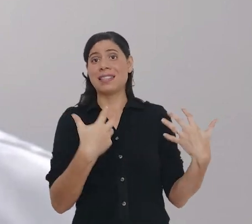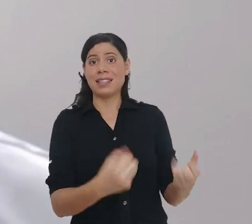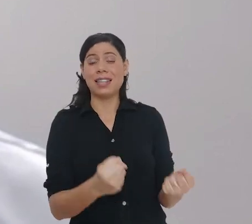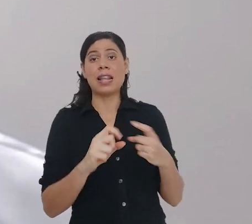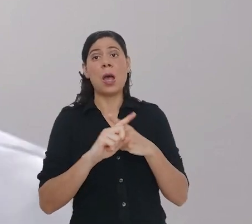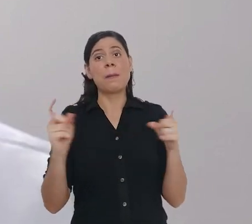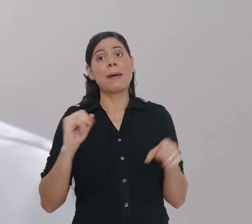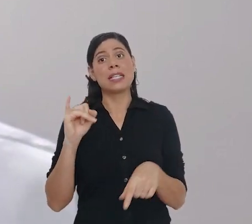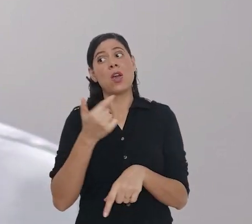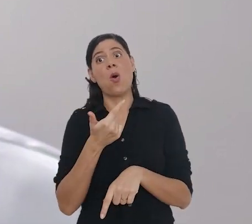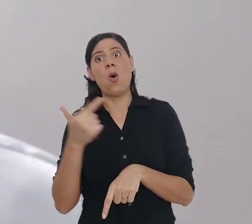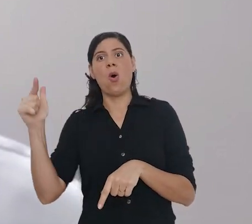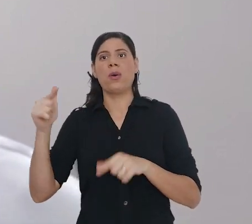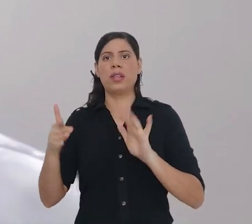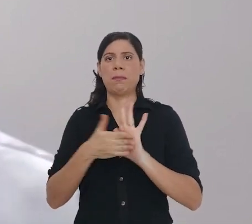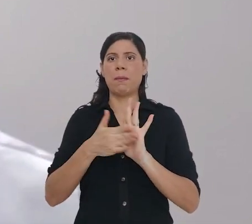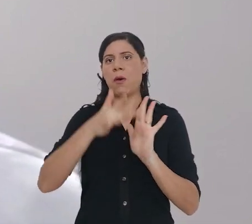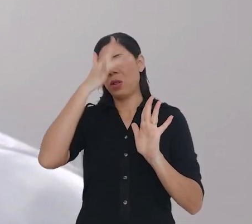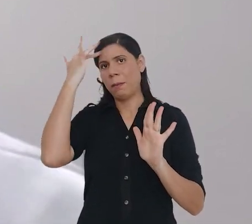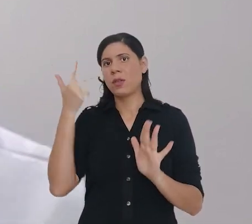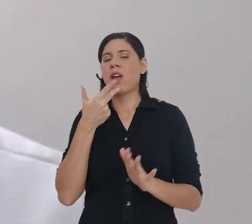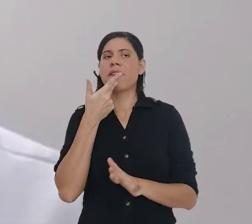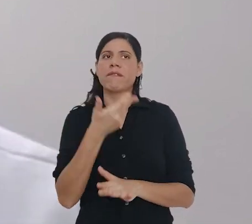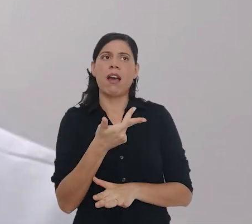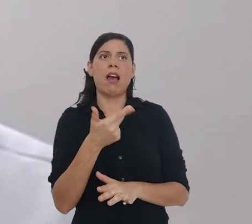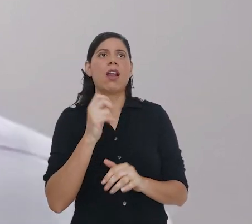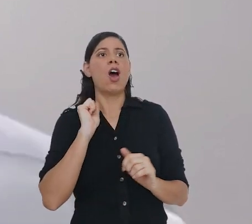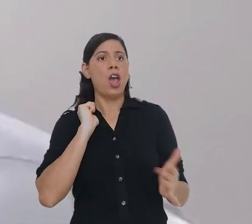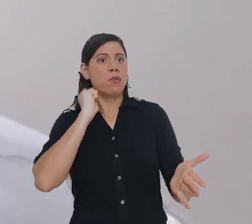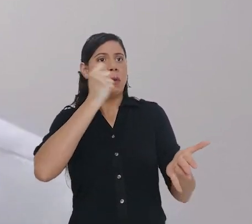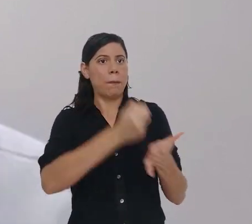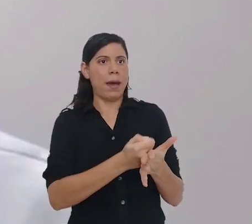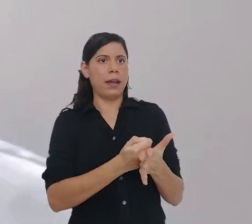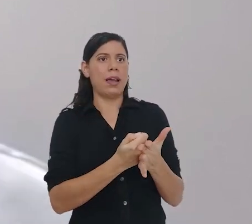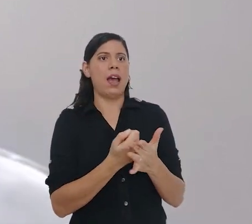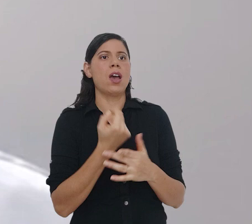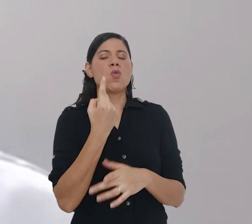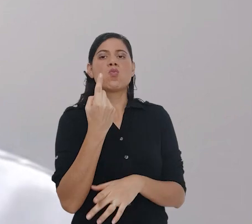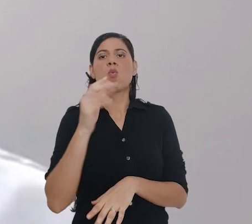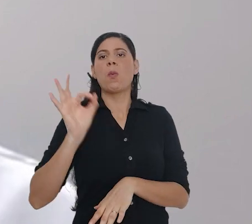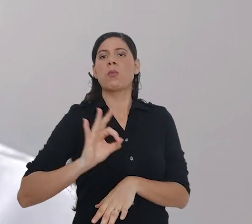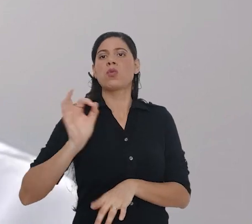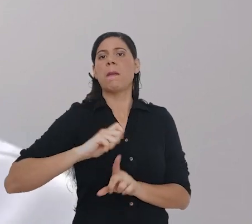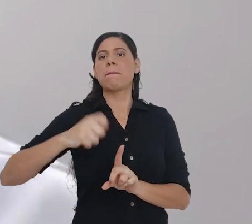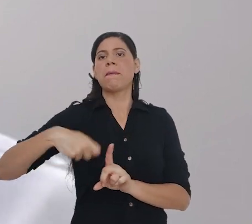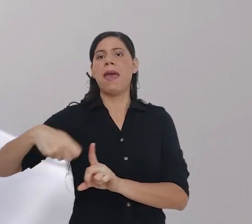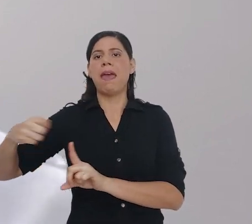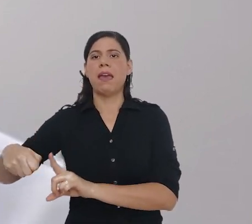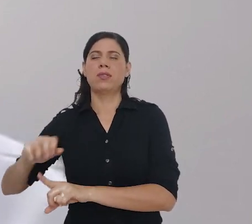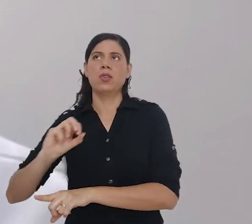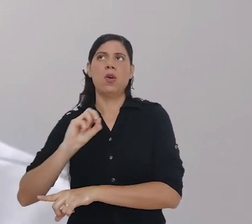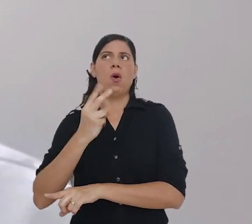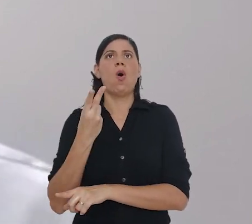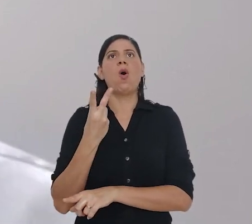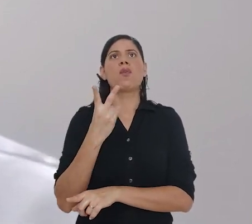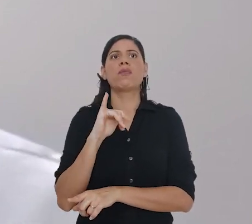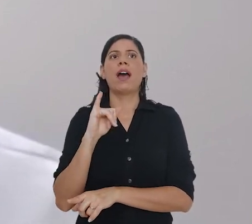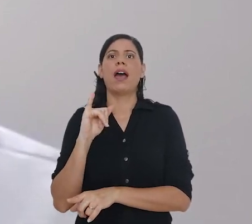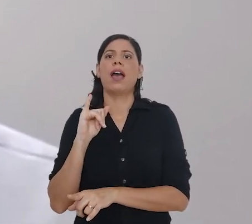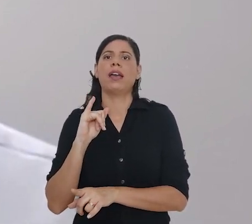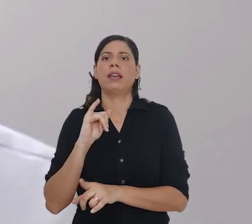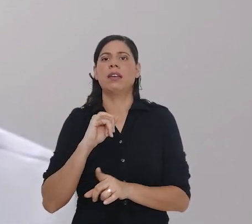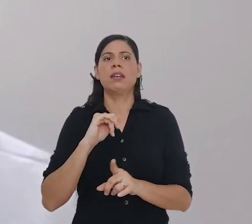se tiver outra proposta com alguém que vai falar assim, olha, eu vou pagar o saldo 1% ao mês, ou que vai aplicar a esse saldo